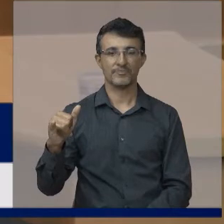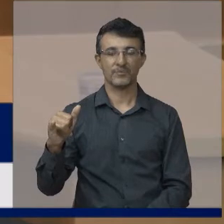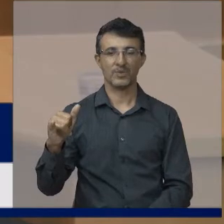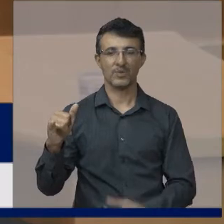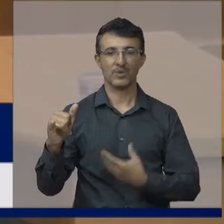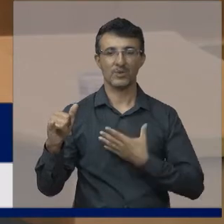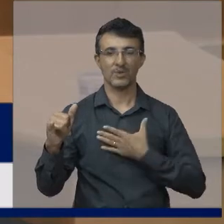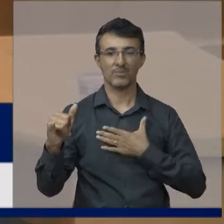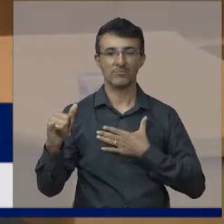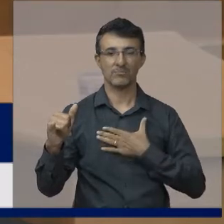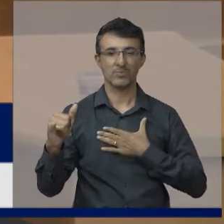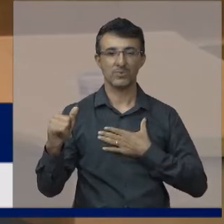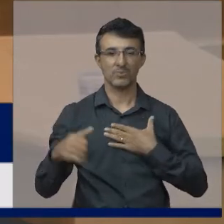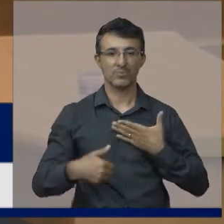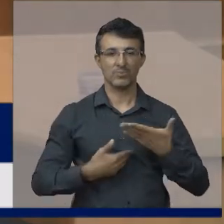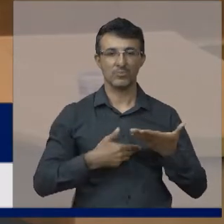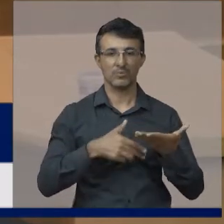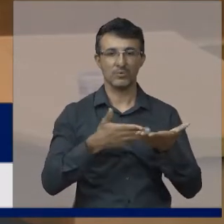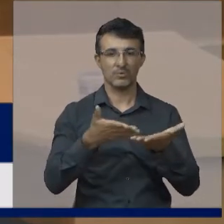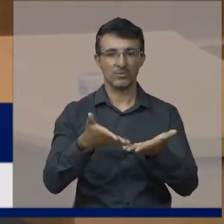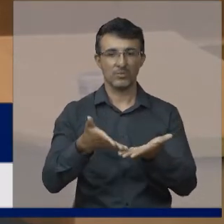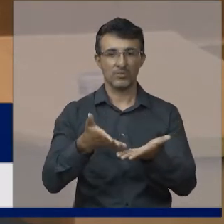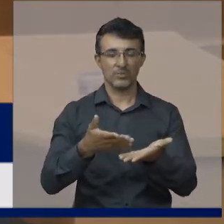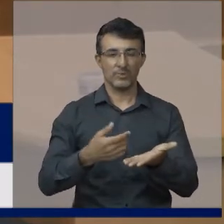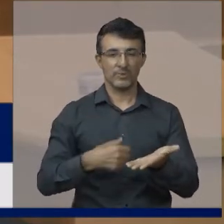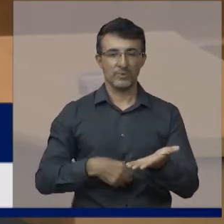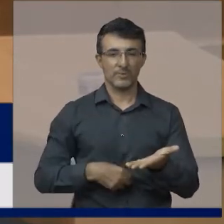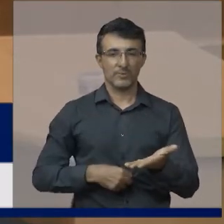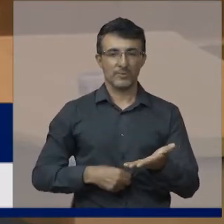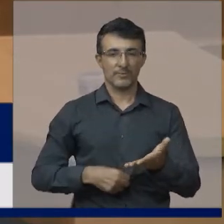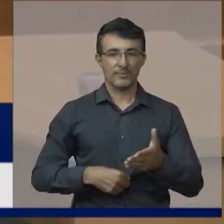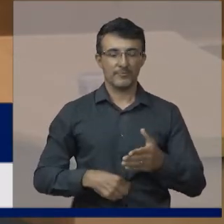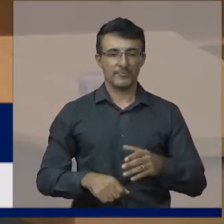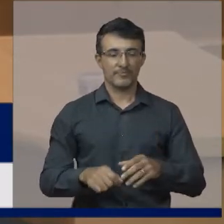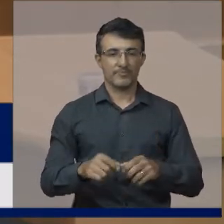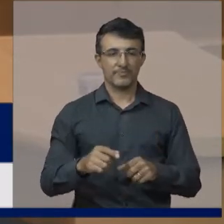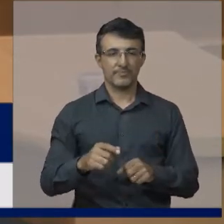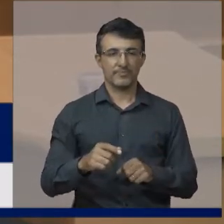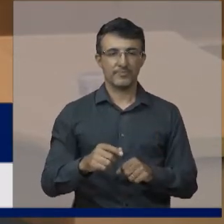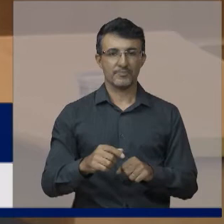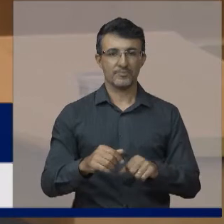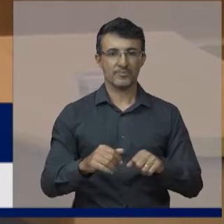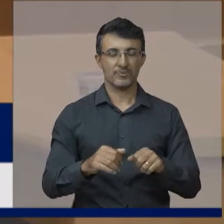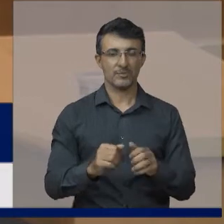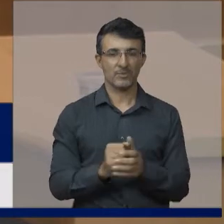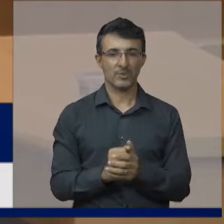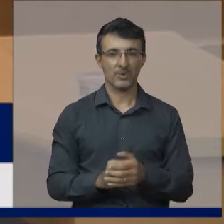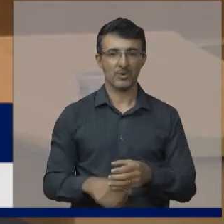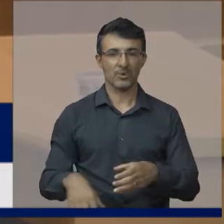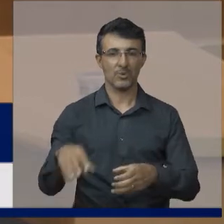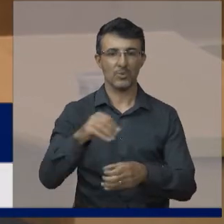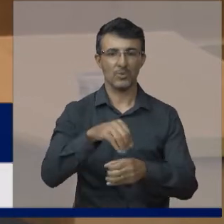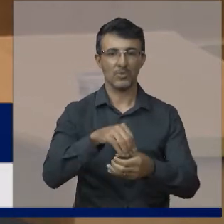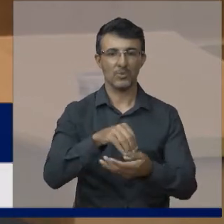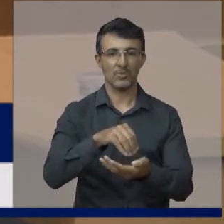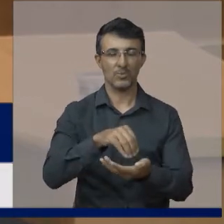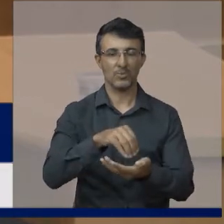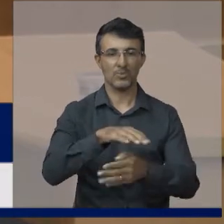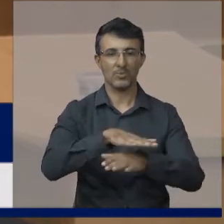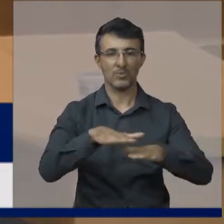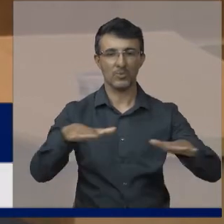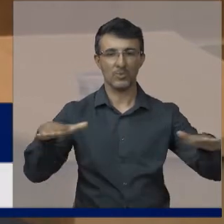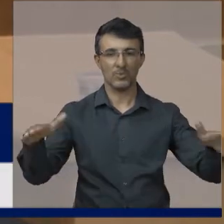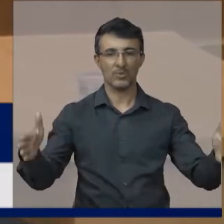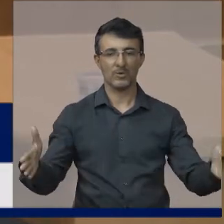à disposição para fazer parte da composição da mesa, por se tratar de uma pessoa que a gente já tem uma convivência